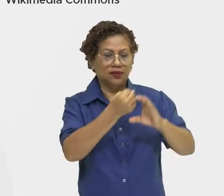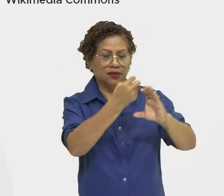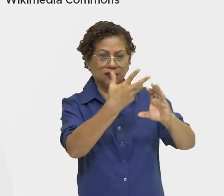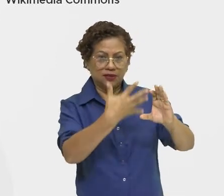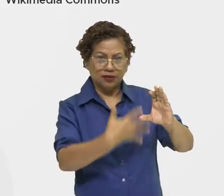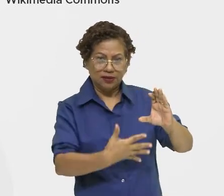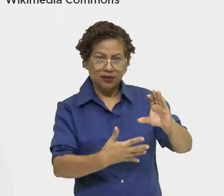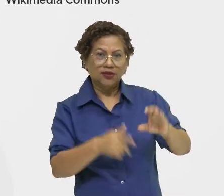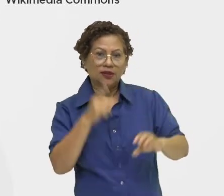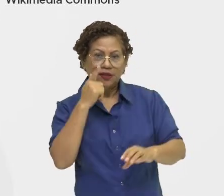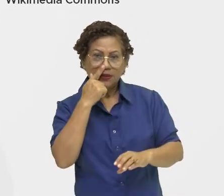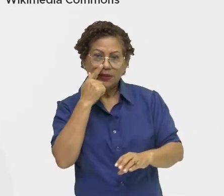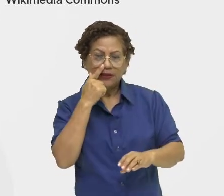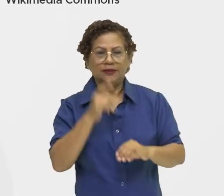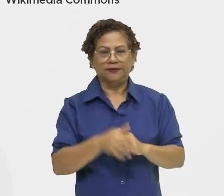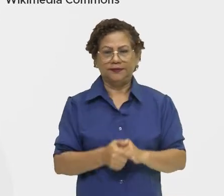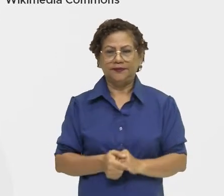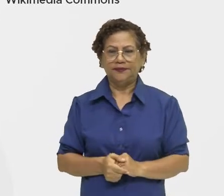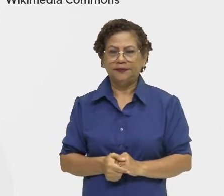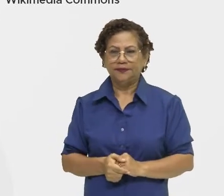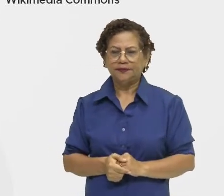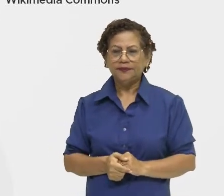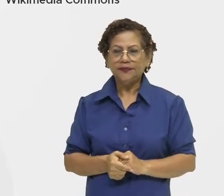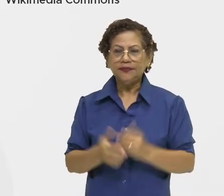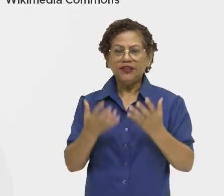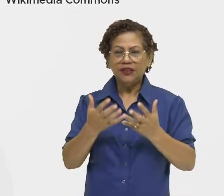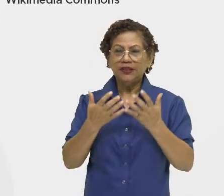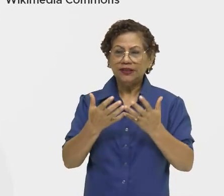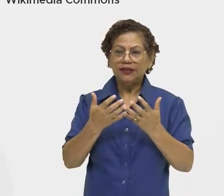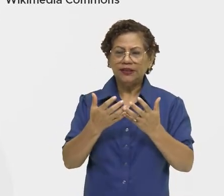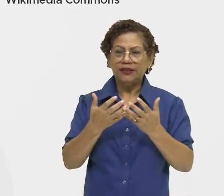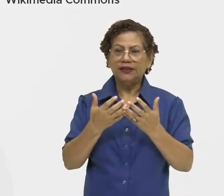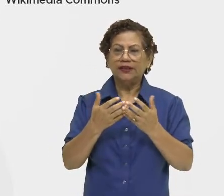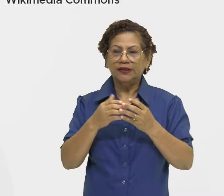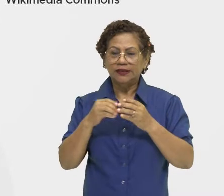buscavam a máxima aproximação com o real,